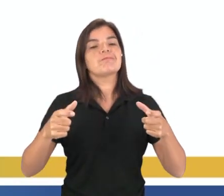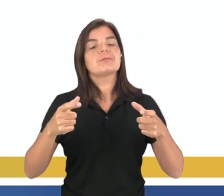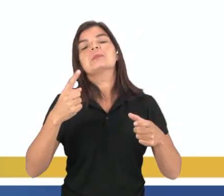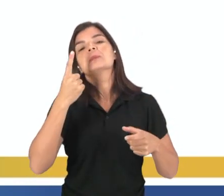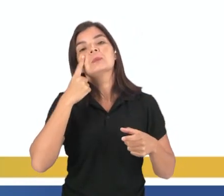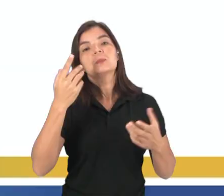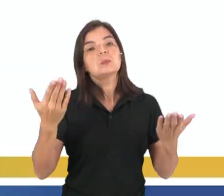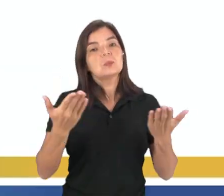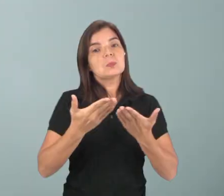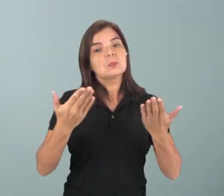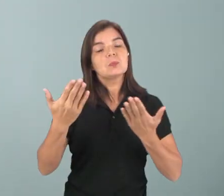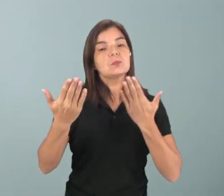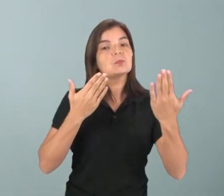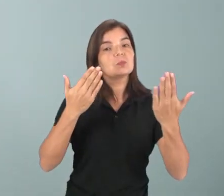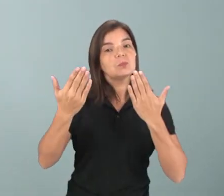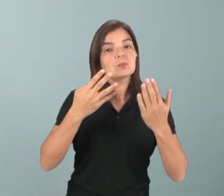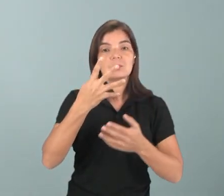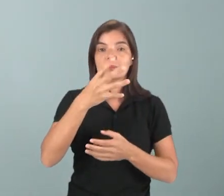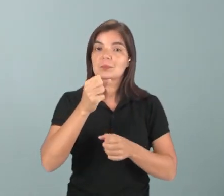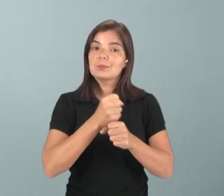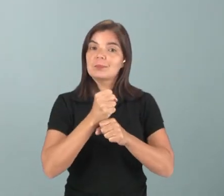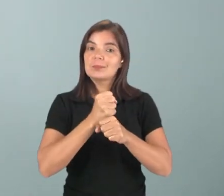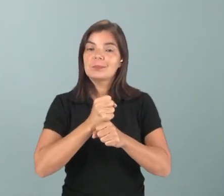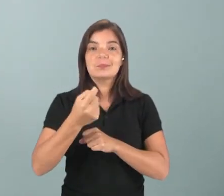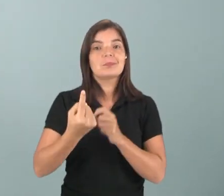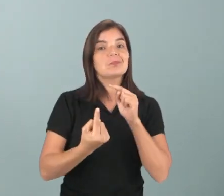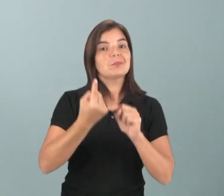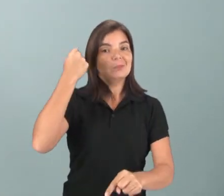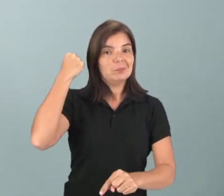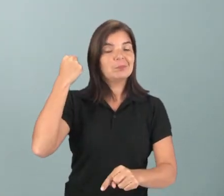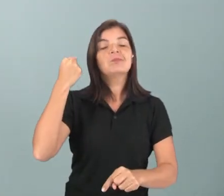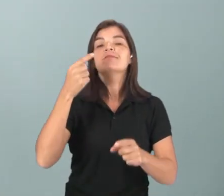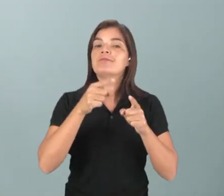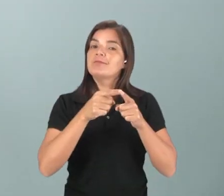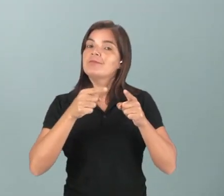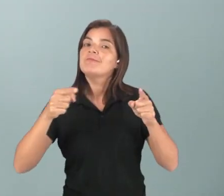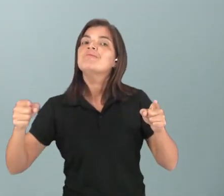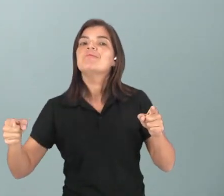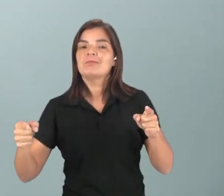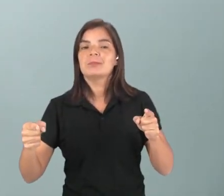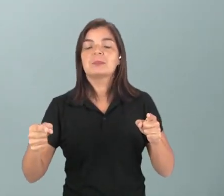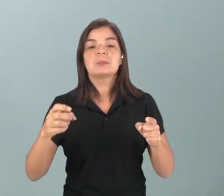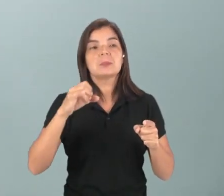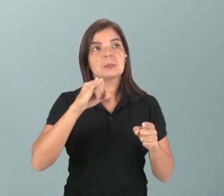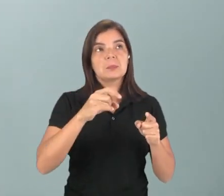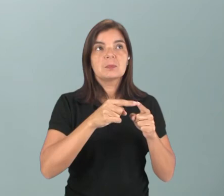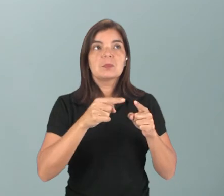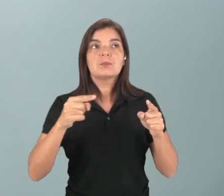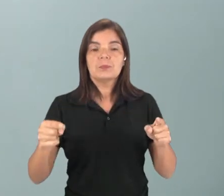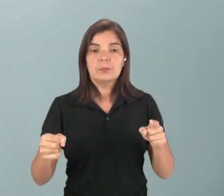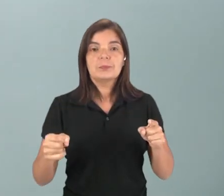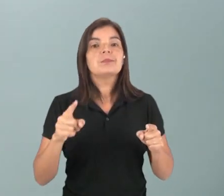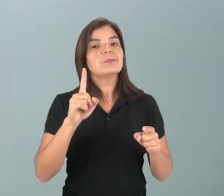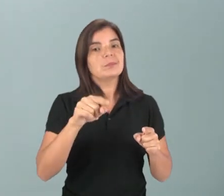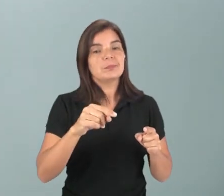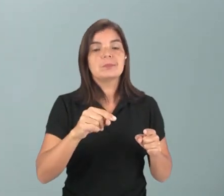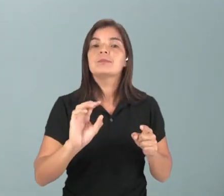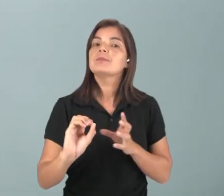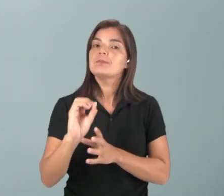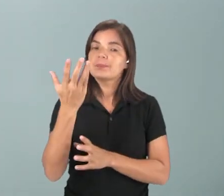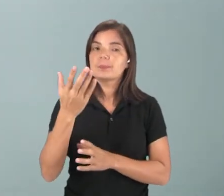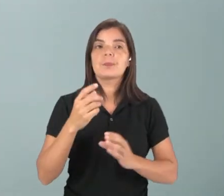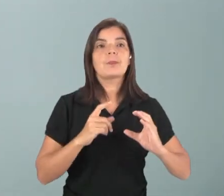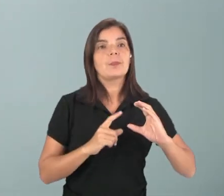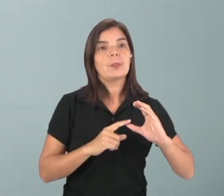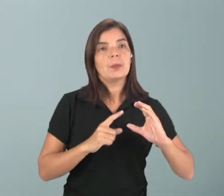Ele pega hoje e compara com 40 anos atrás. Então é uma escala de tempo bem grande. Se é uma escala de tempo grande, é clima.